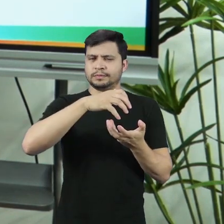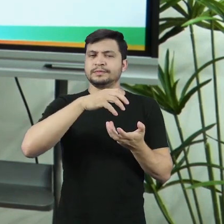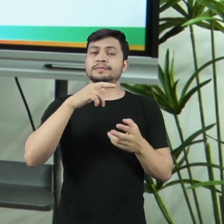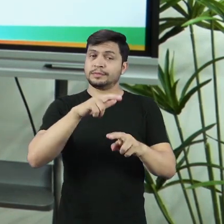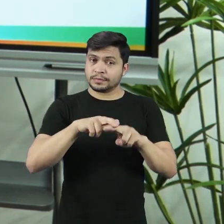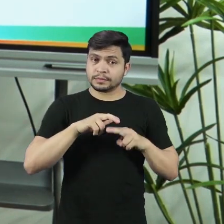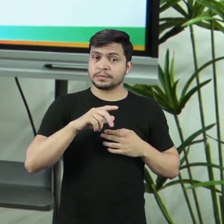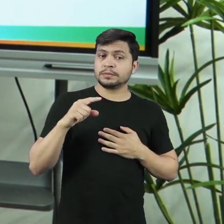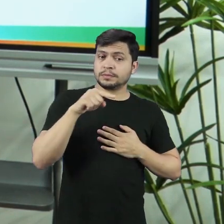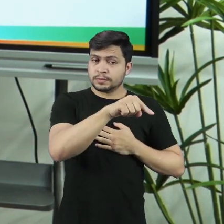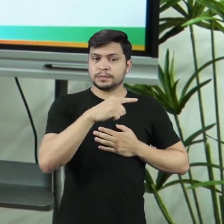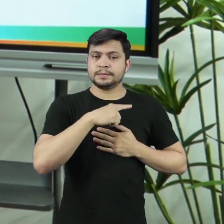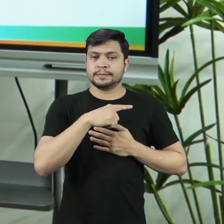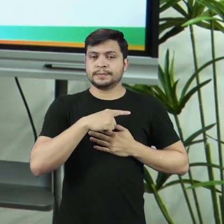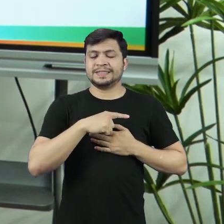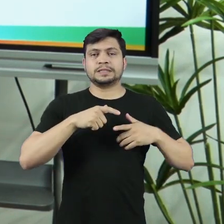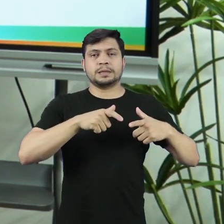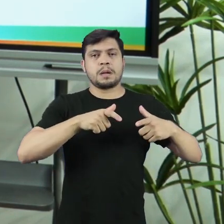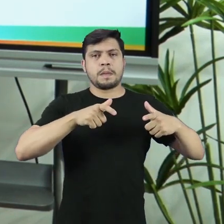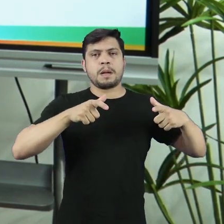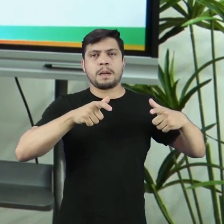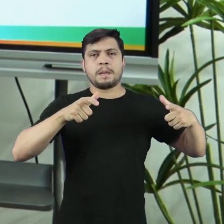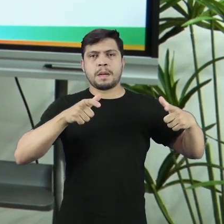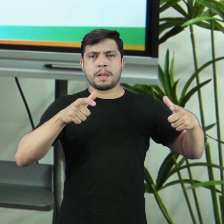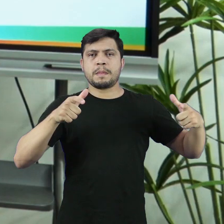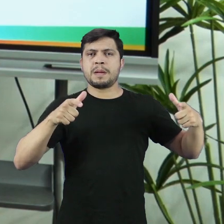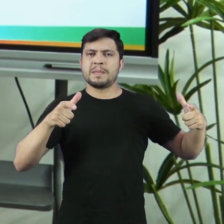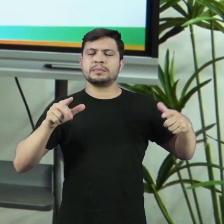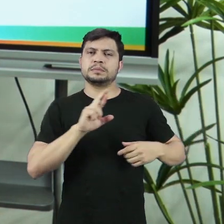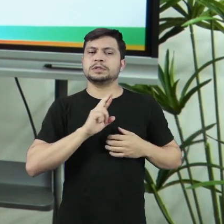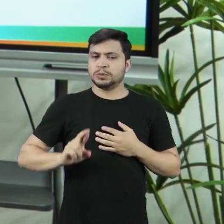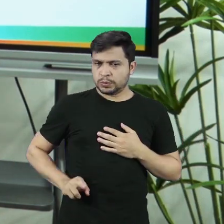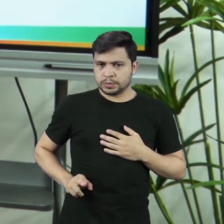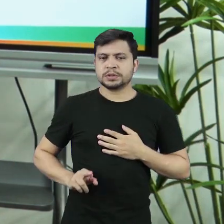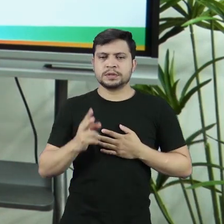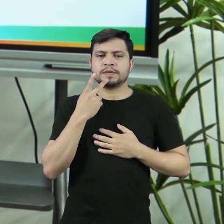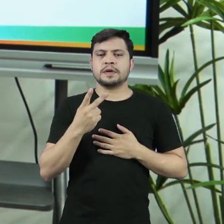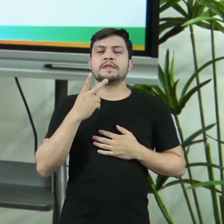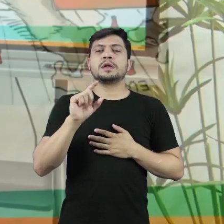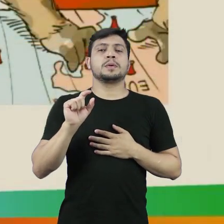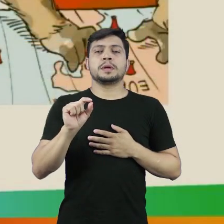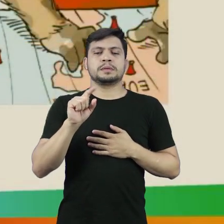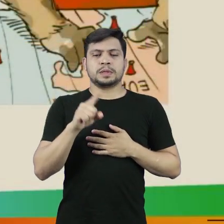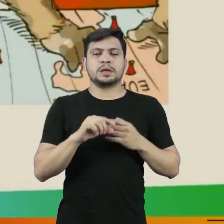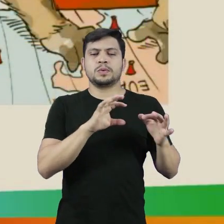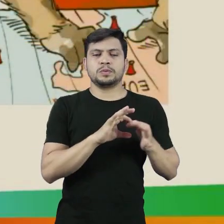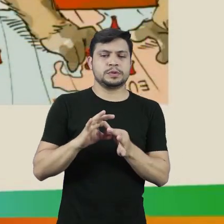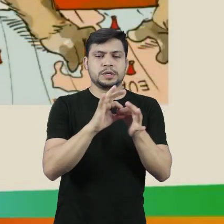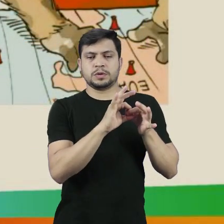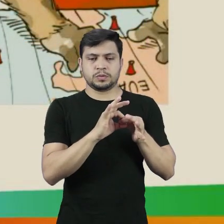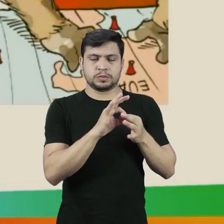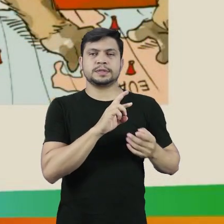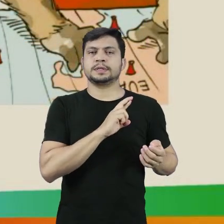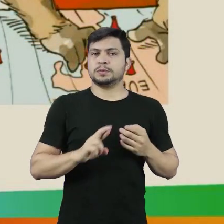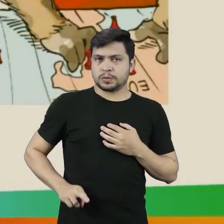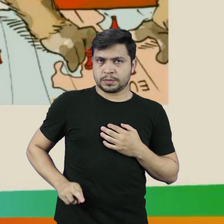ser formado e cada vez maior por várias repúblicas no que nós chamaríamos de União das Repúblicas Socialistas